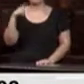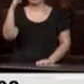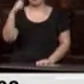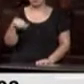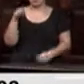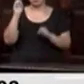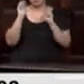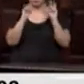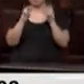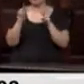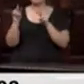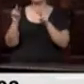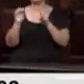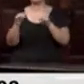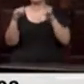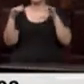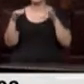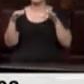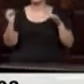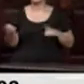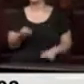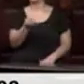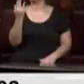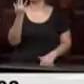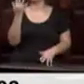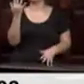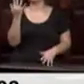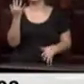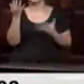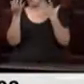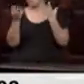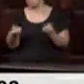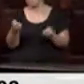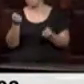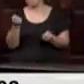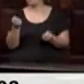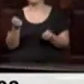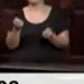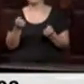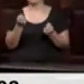plenário para ver quantos aprovarão a matéria. Muito obrigado, senhor presidente.